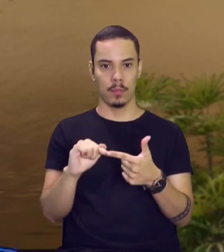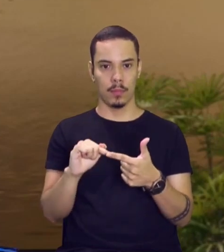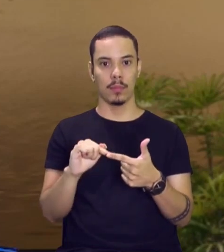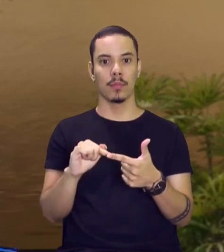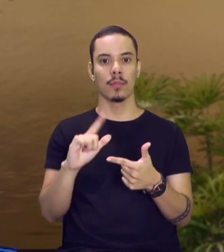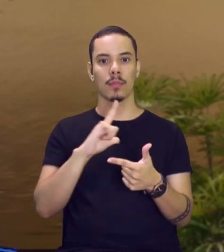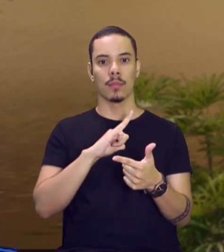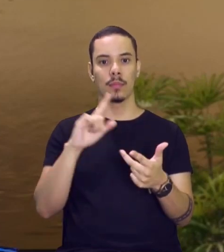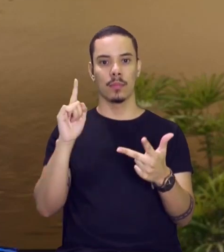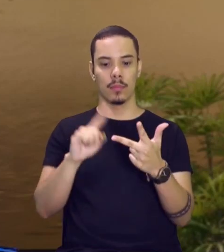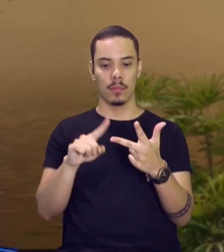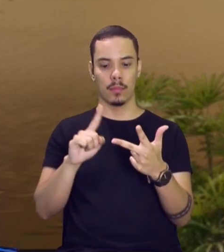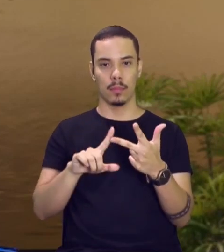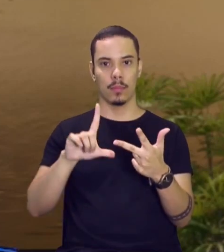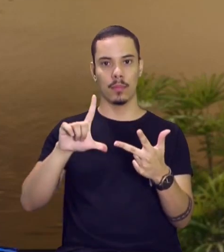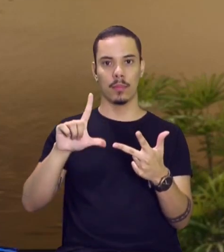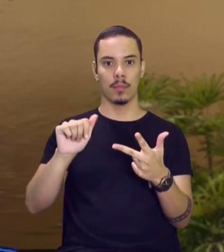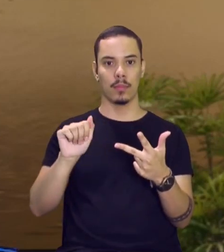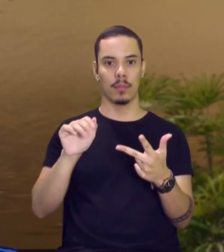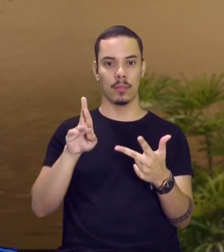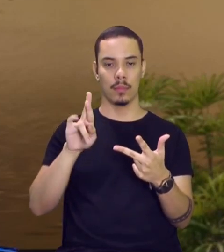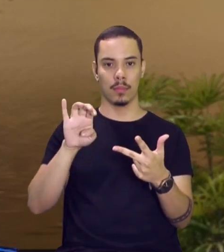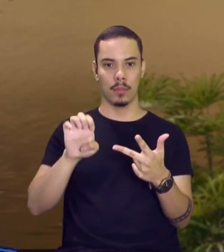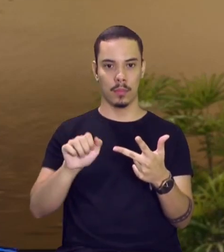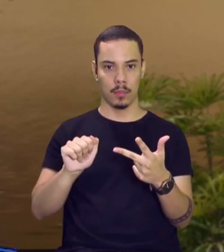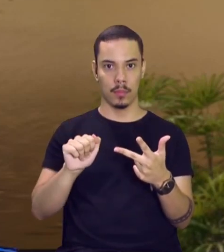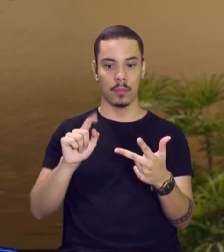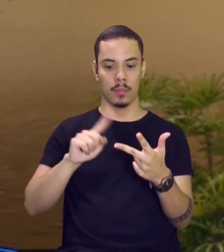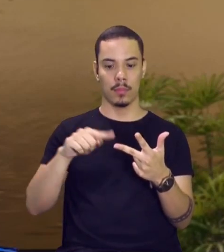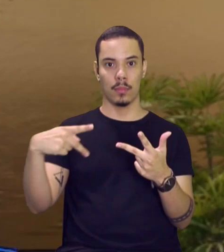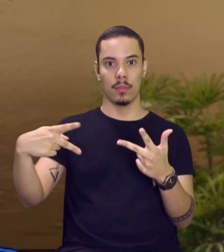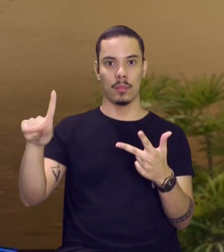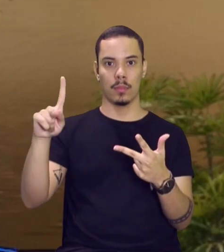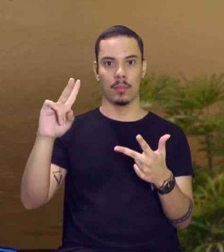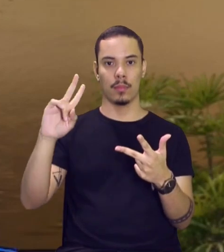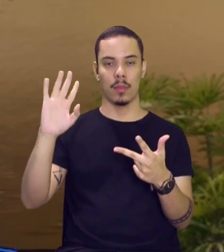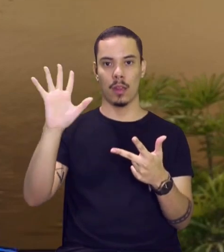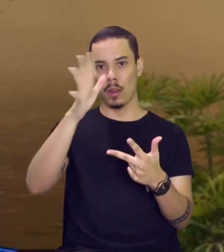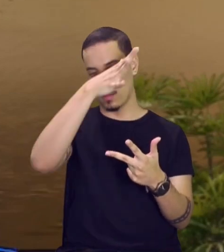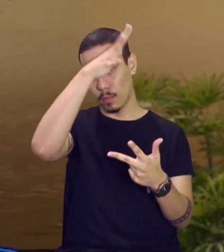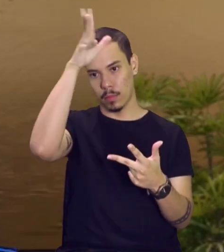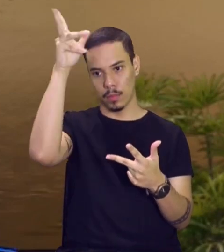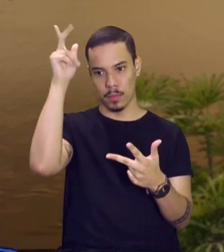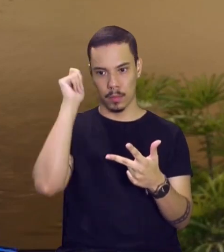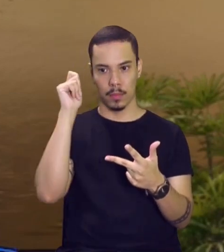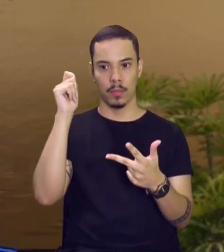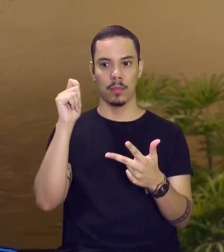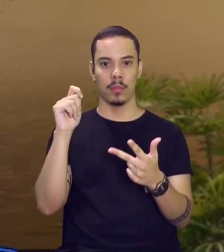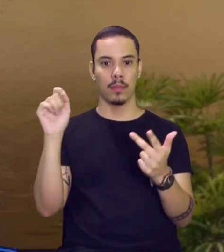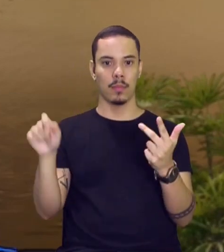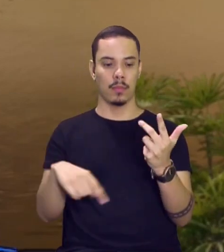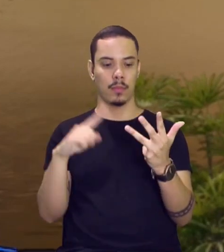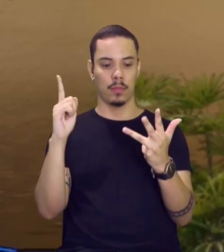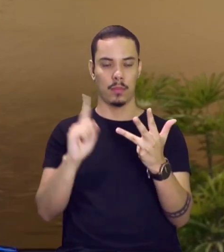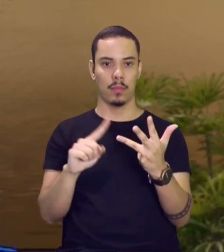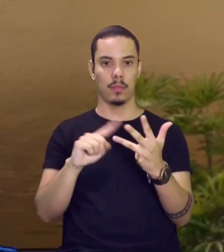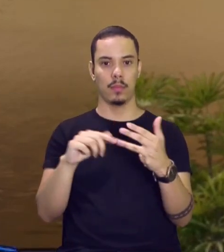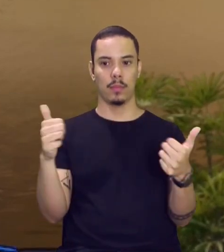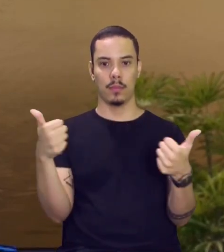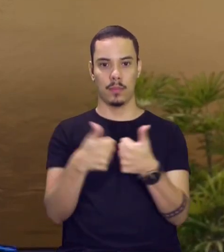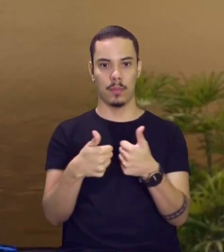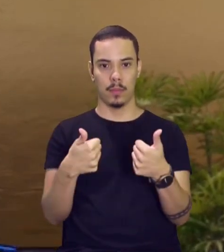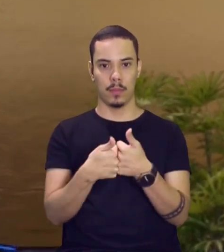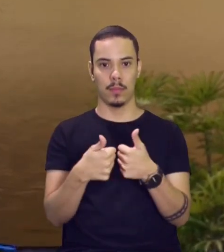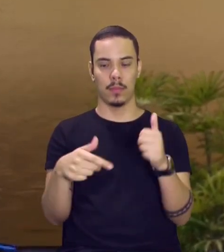E Lábrea, que hoje pertence ao Amazonas, e aqui próximo do município, da sede do município